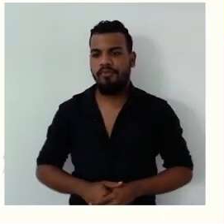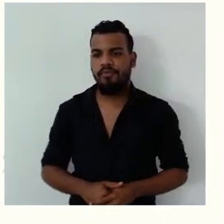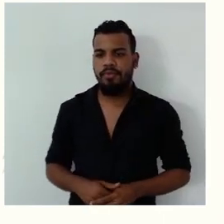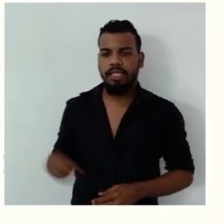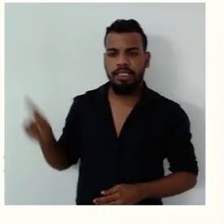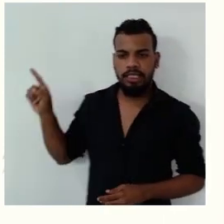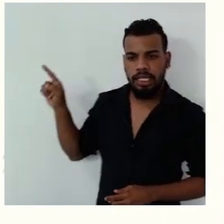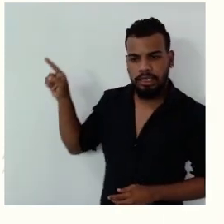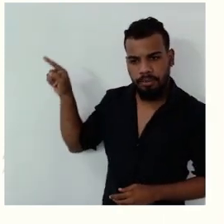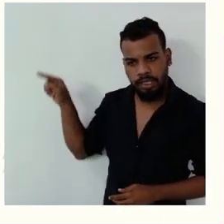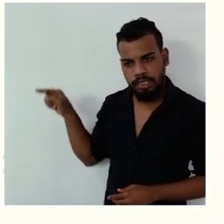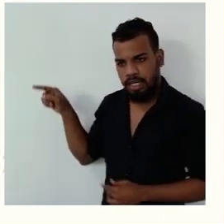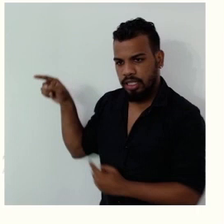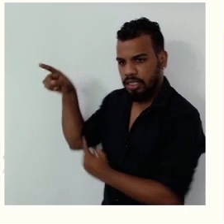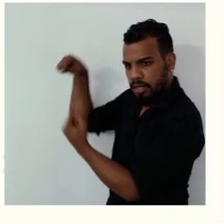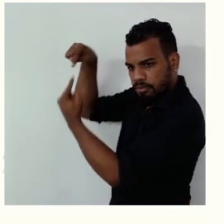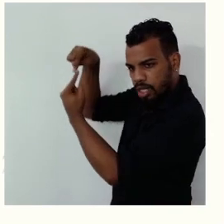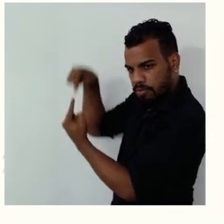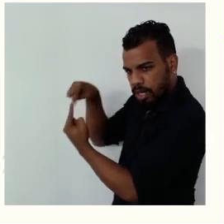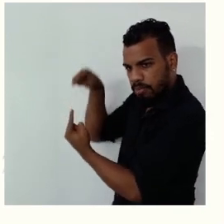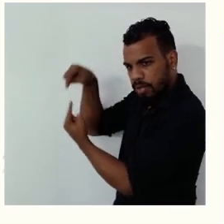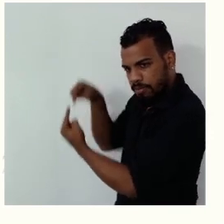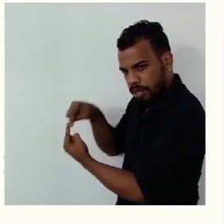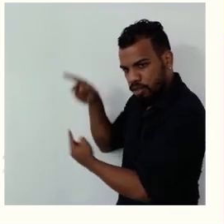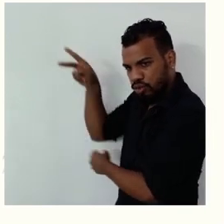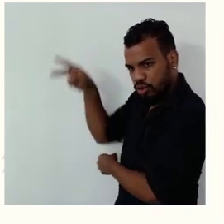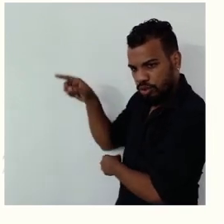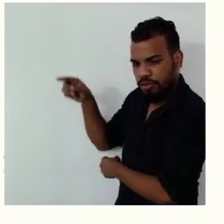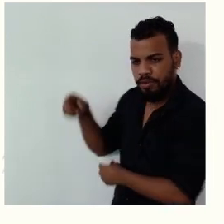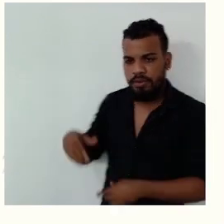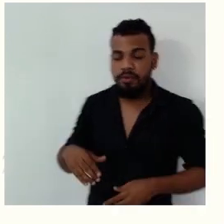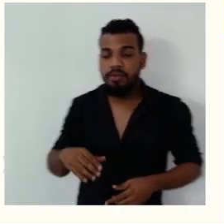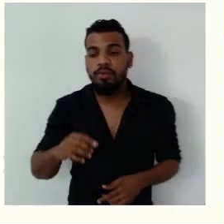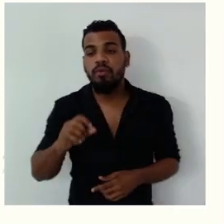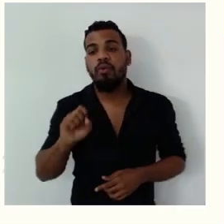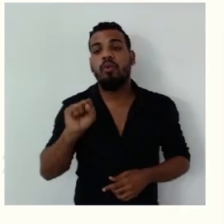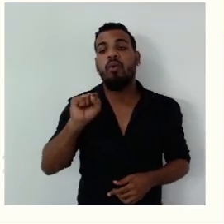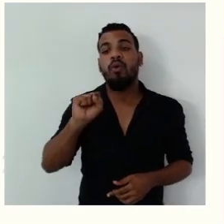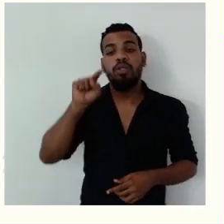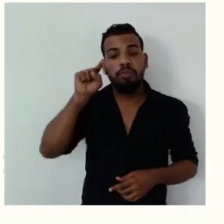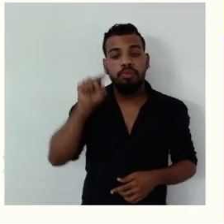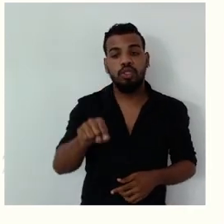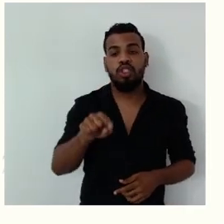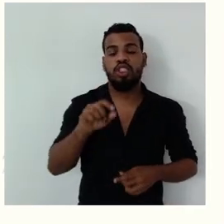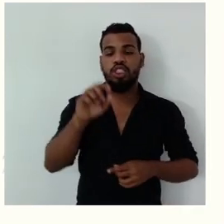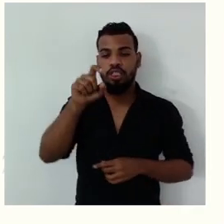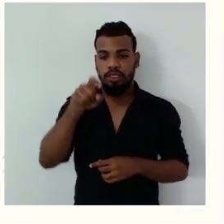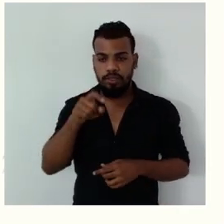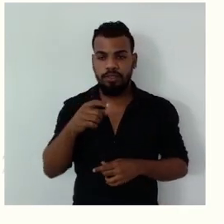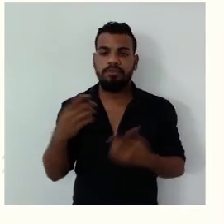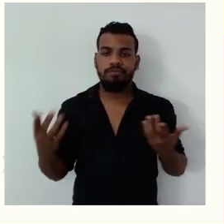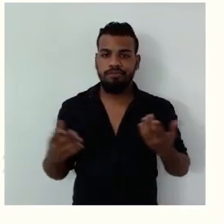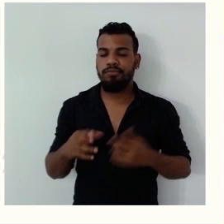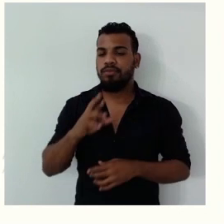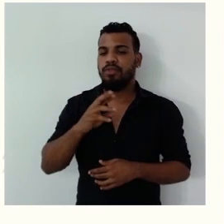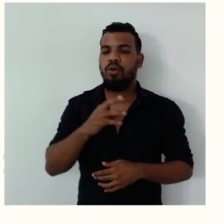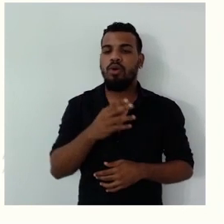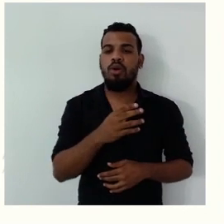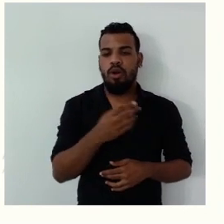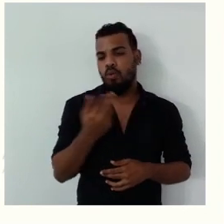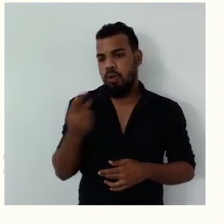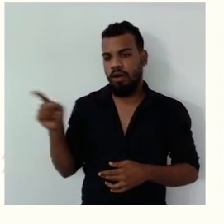pela porcentagem em cima, do outro lado, né? Então fica 8.000x é igual a 4.800 vezes